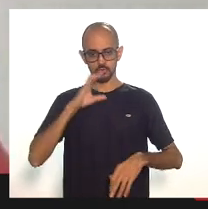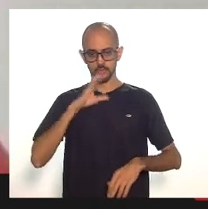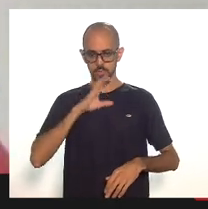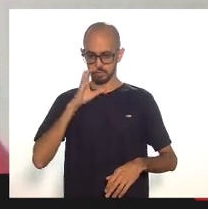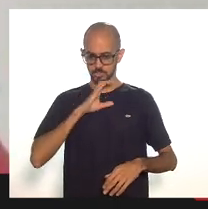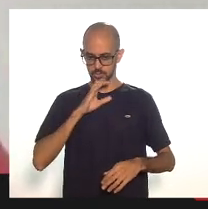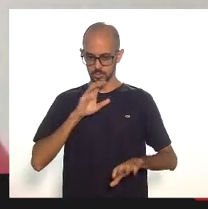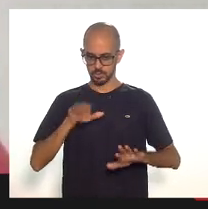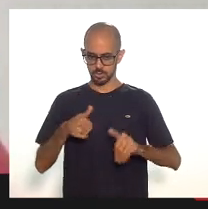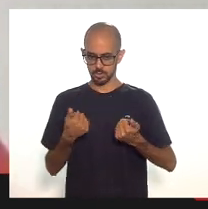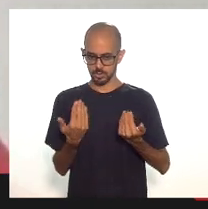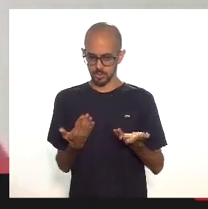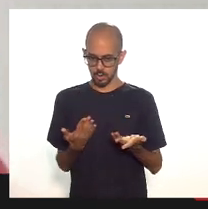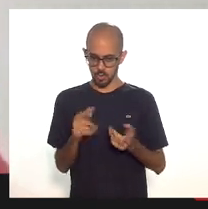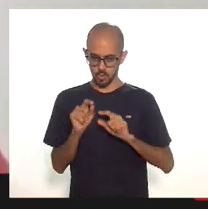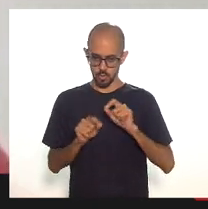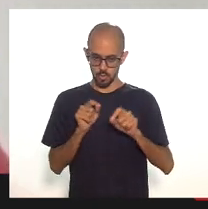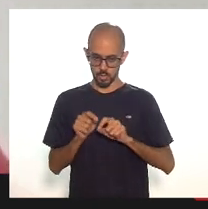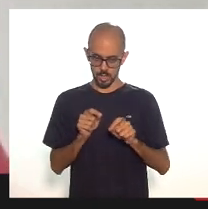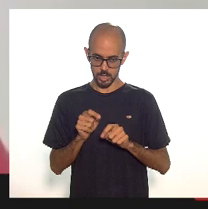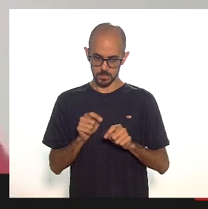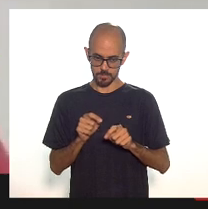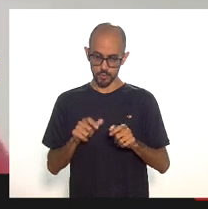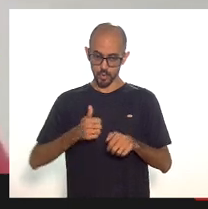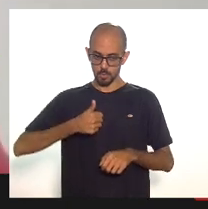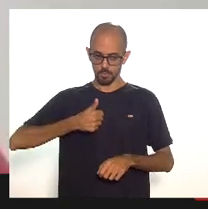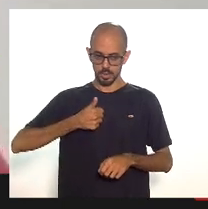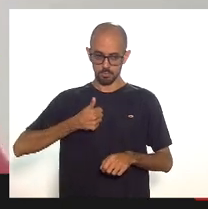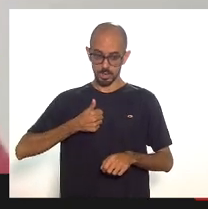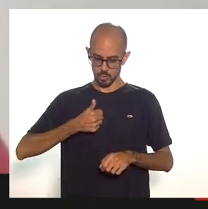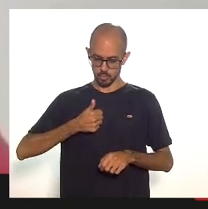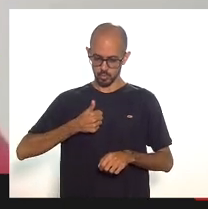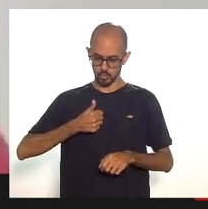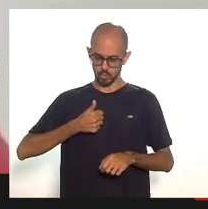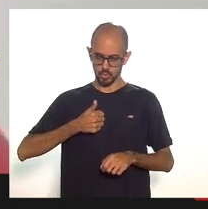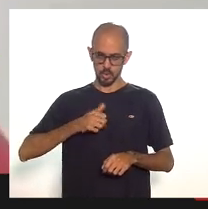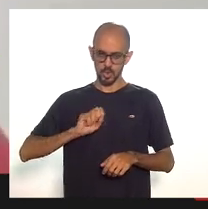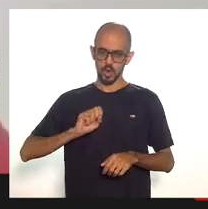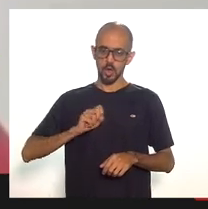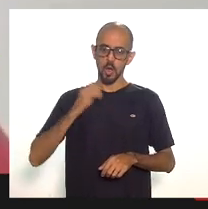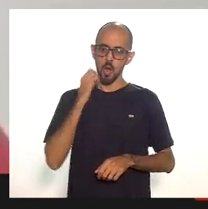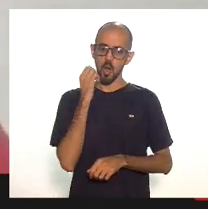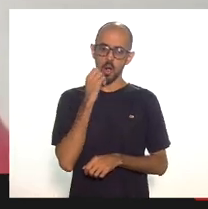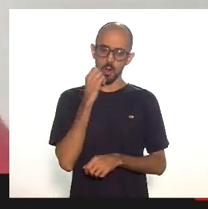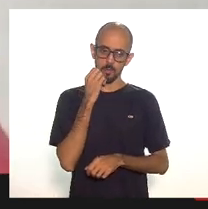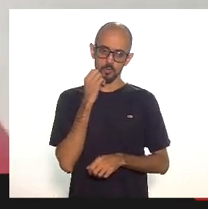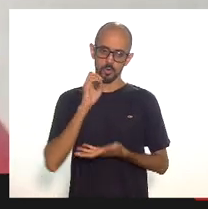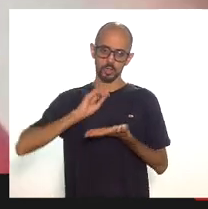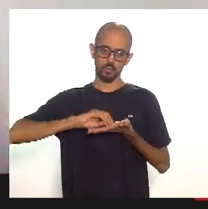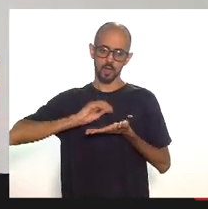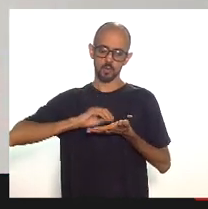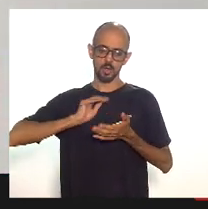Então, ao menos o primeiro plano de contingência. É óbvio que isso está desatualizado